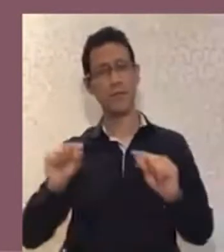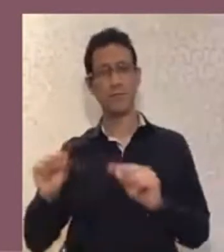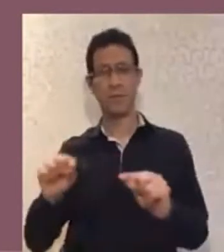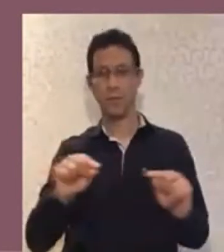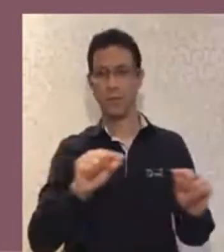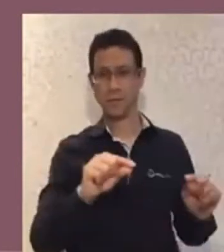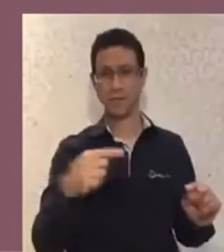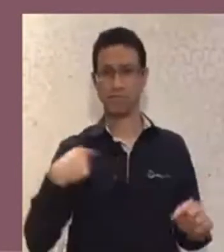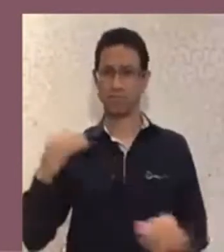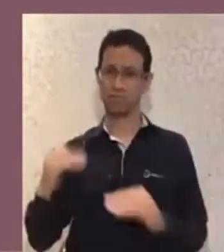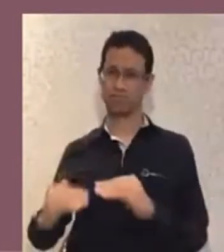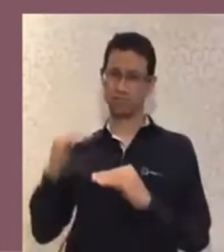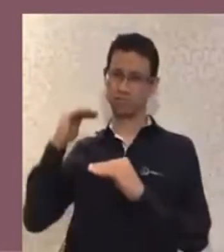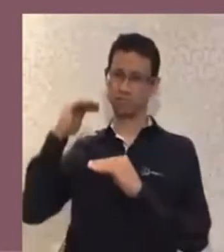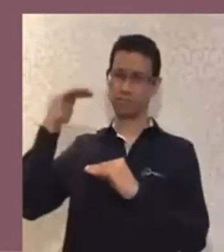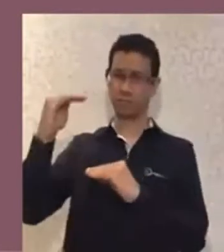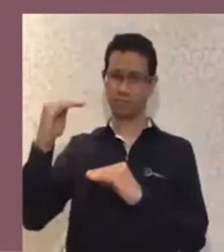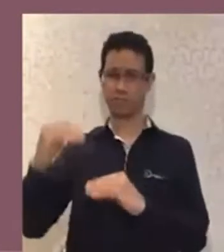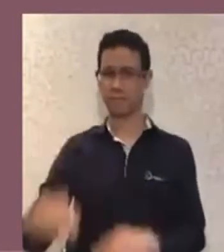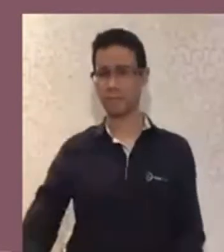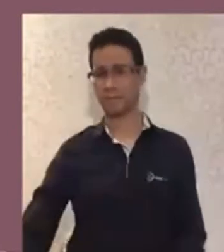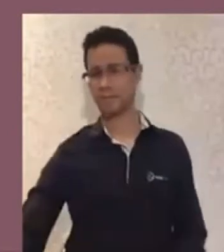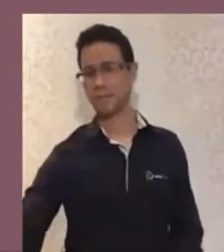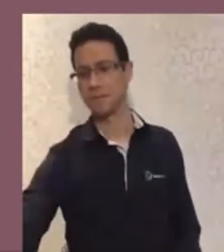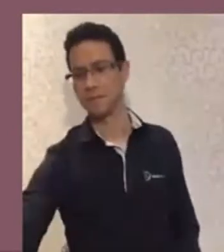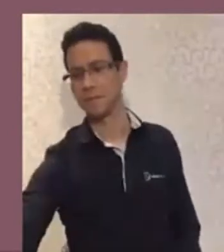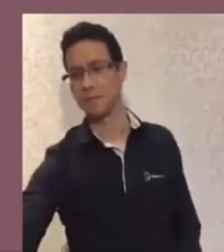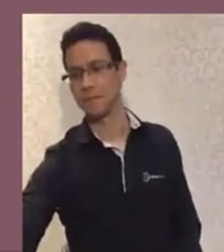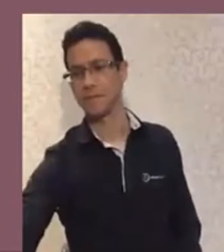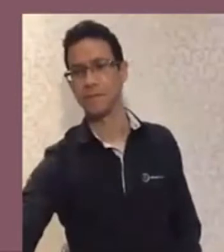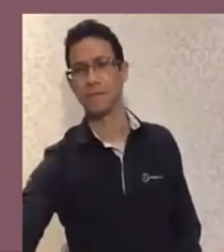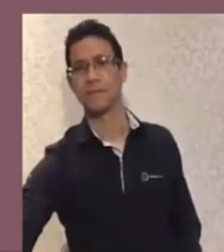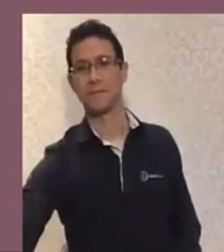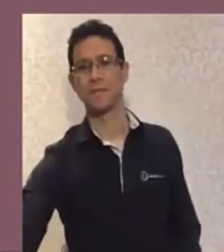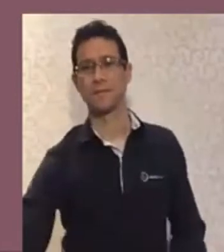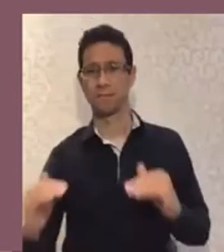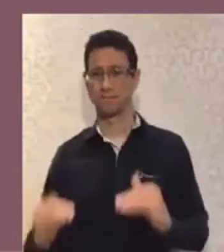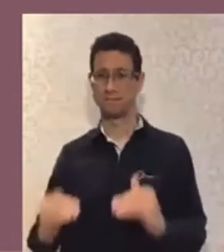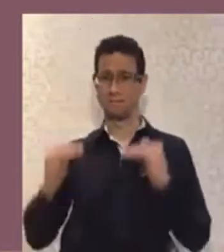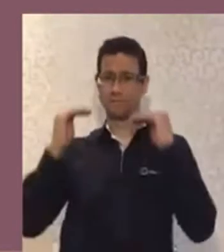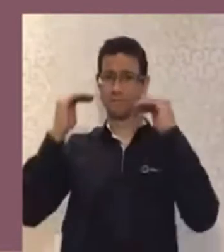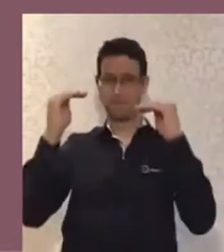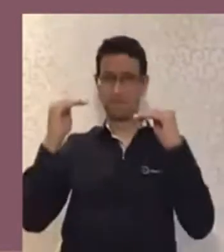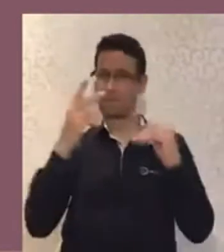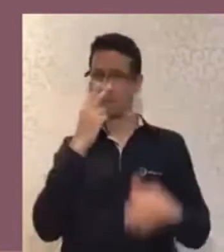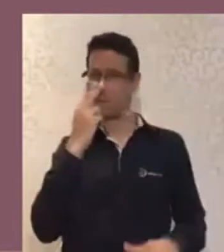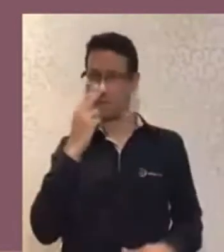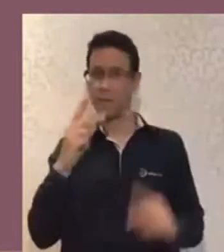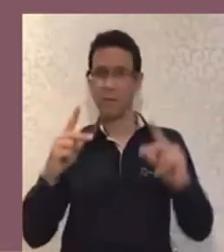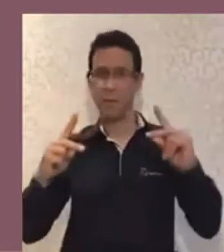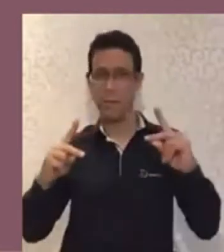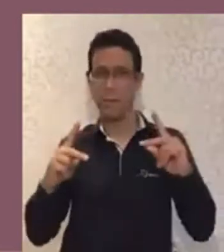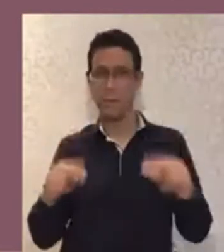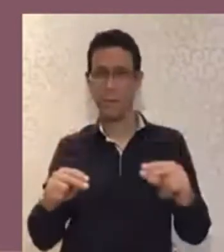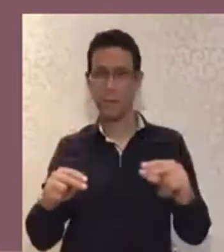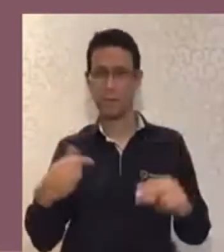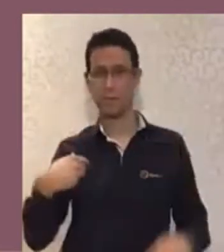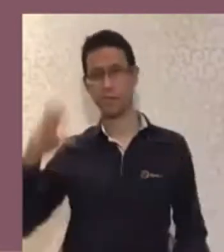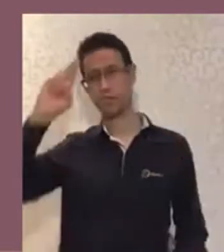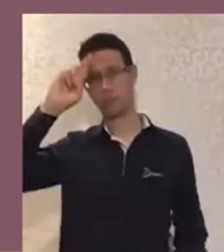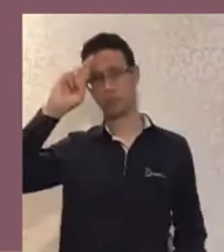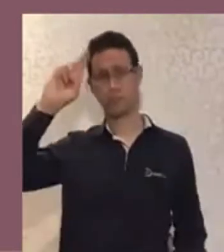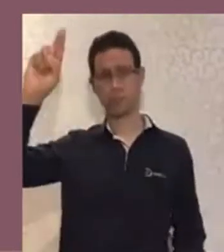natureza. E, por ser superior, se viria como justamente o dono, aquele que